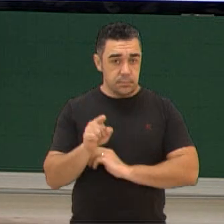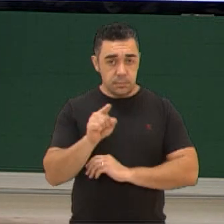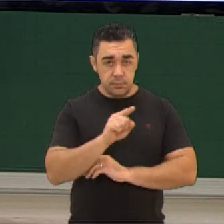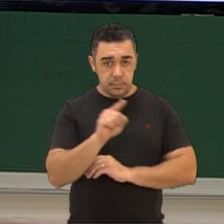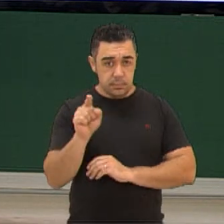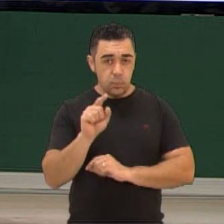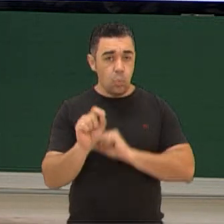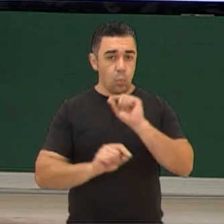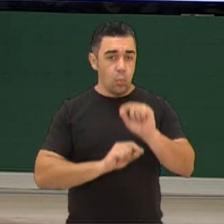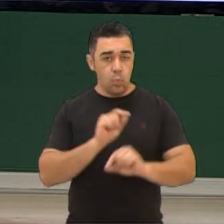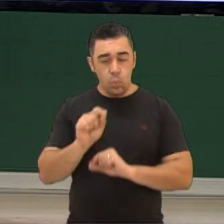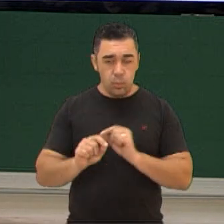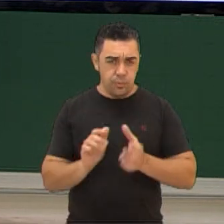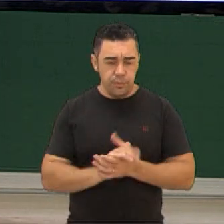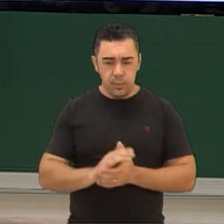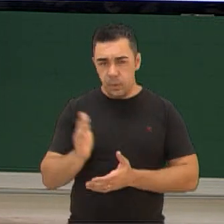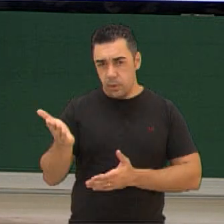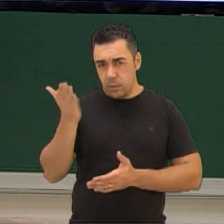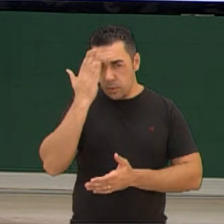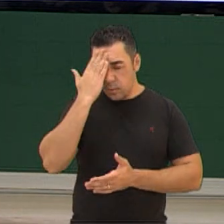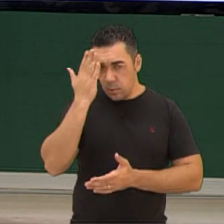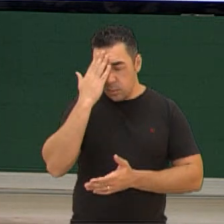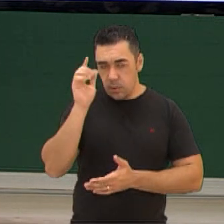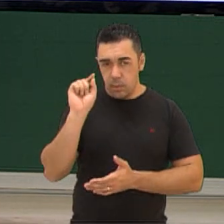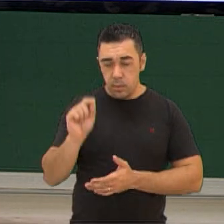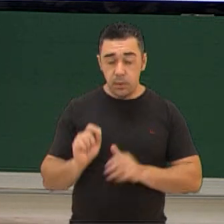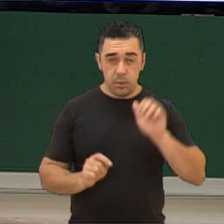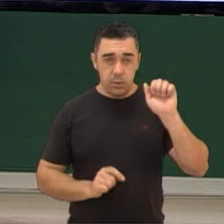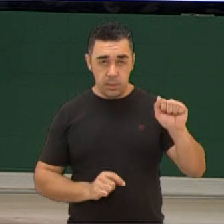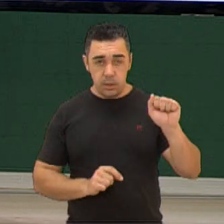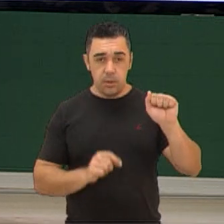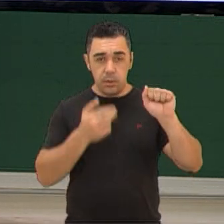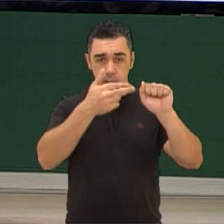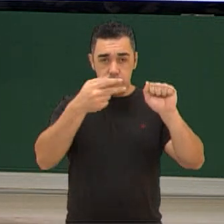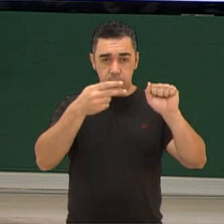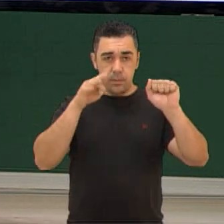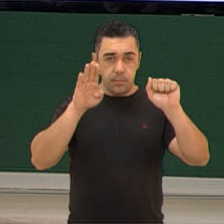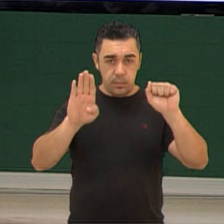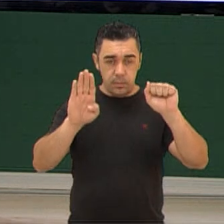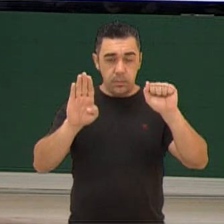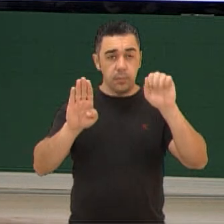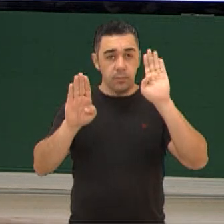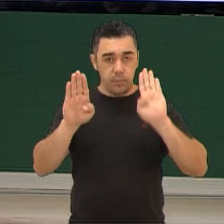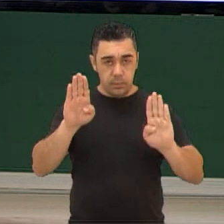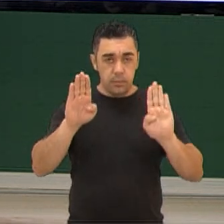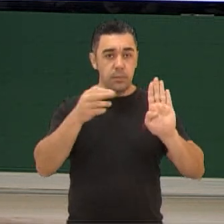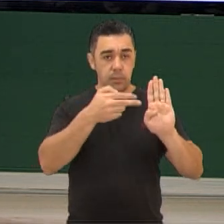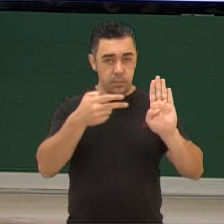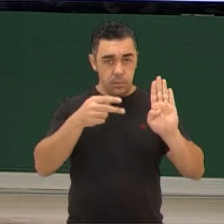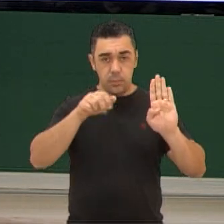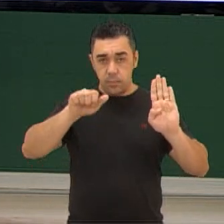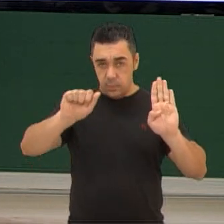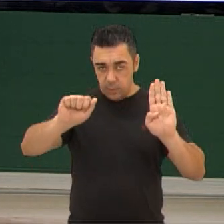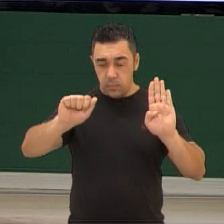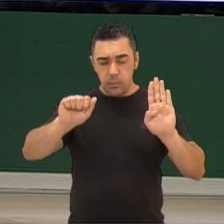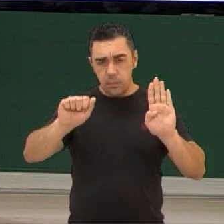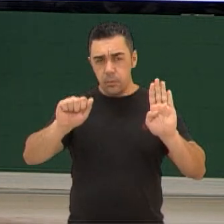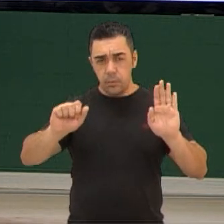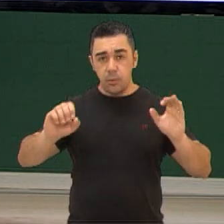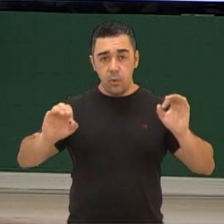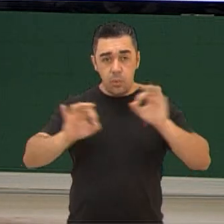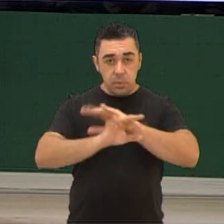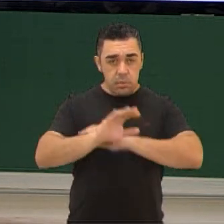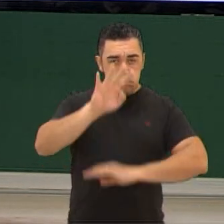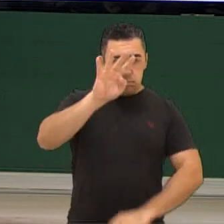ele passou para vocês, sabendo que A é igual a B e B é igual a A, complete o